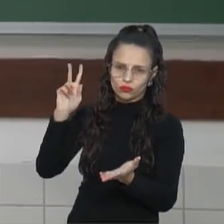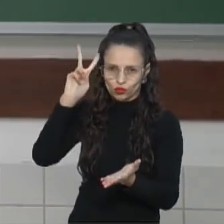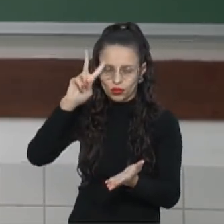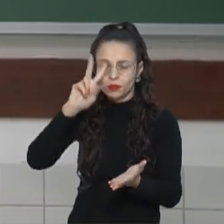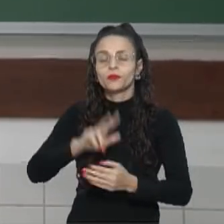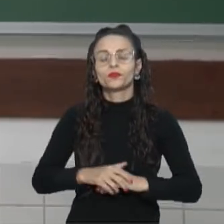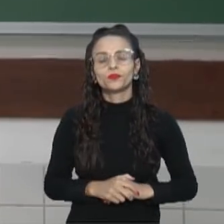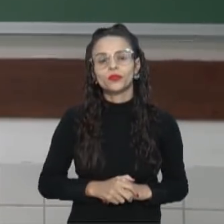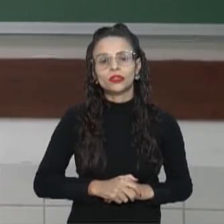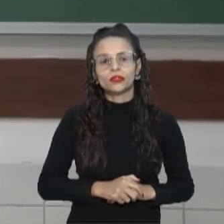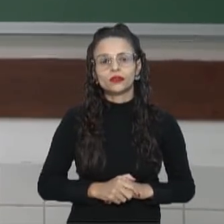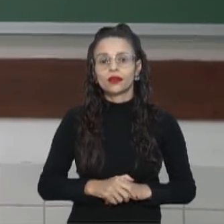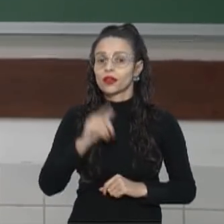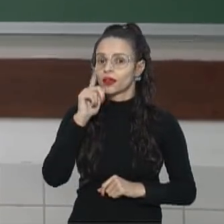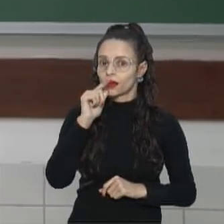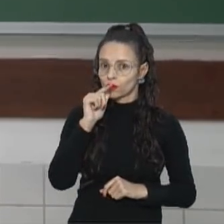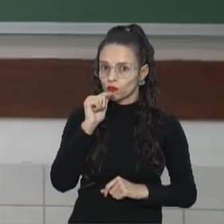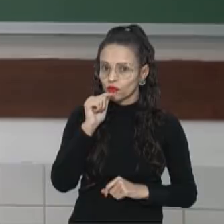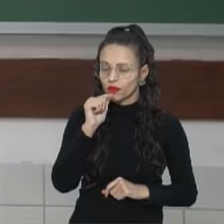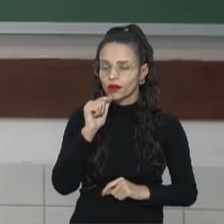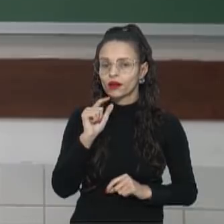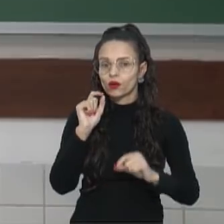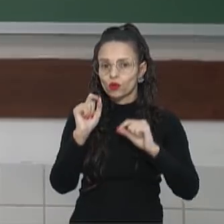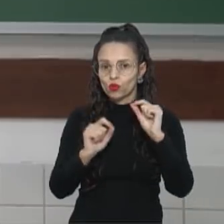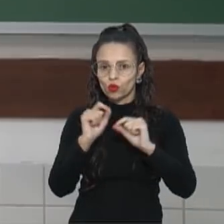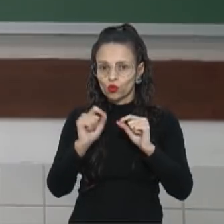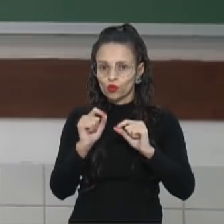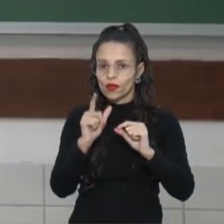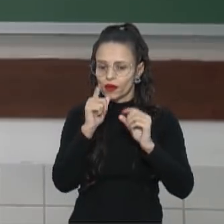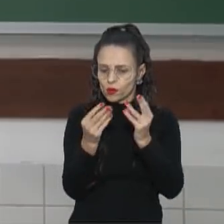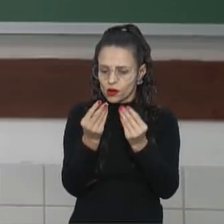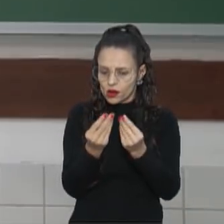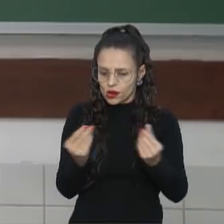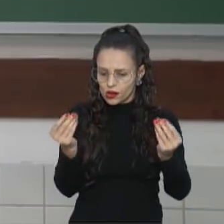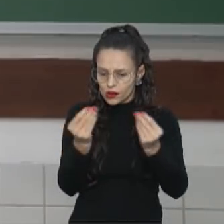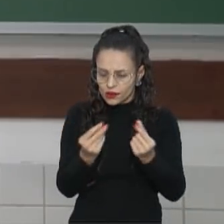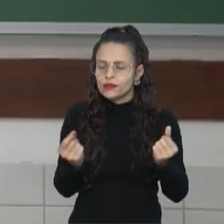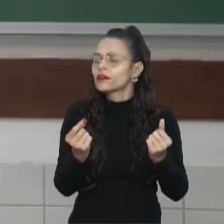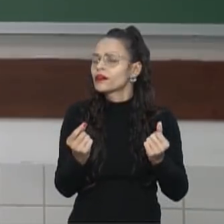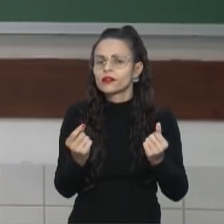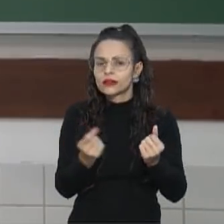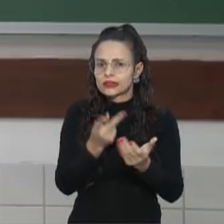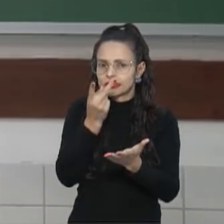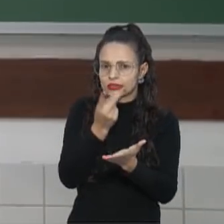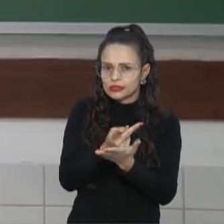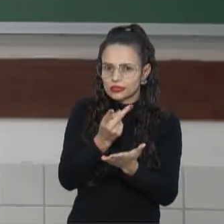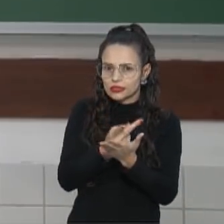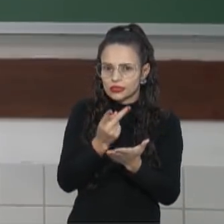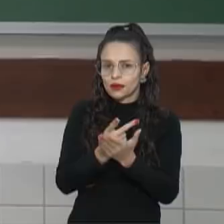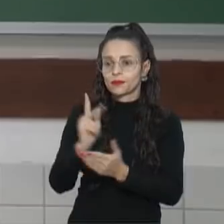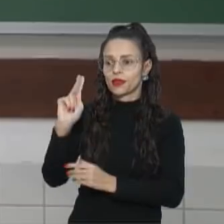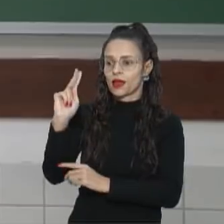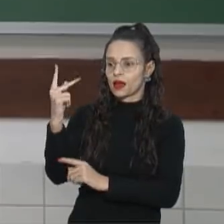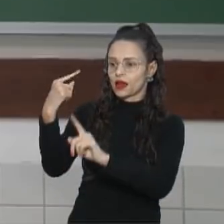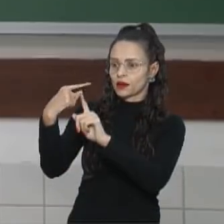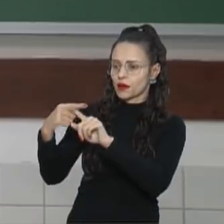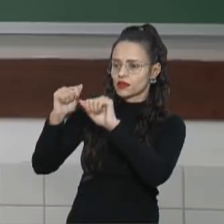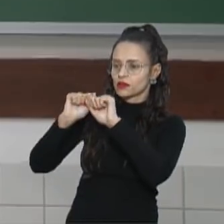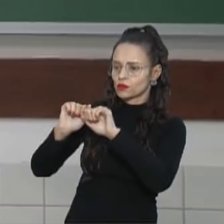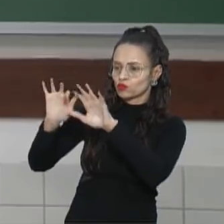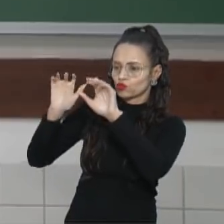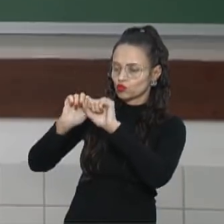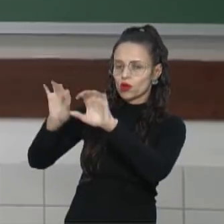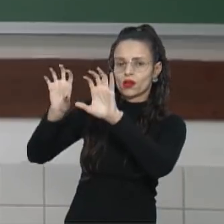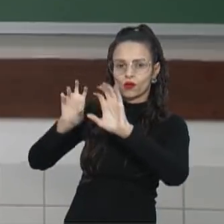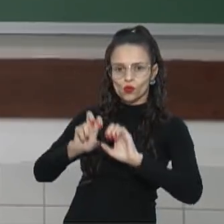certo, que a água, na forma líquida, ela está o tempo todo liberando H+, e absorvendo